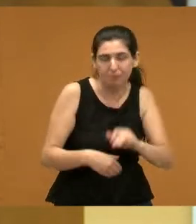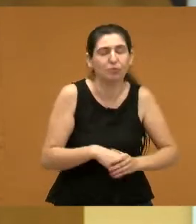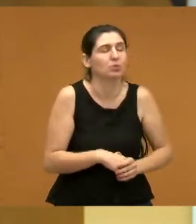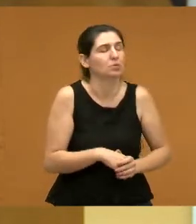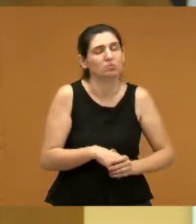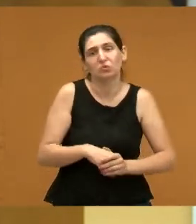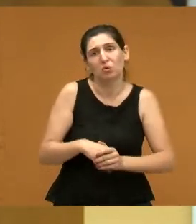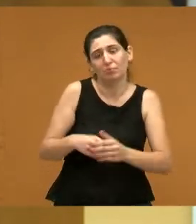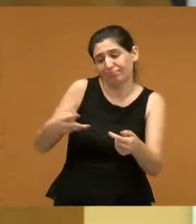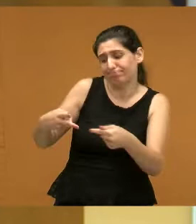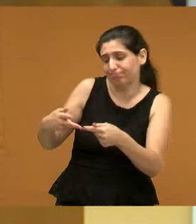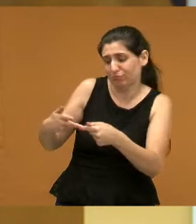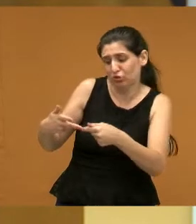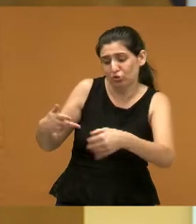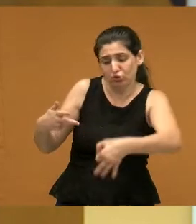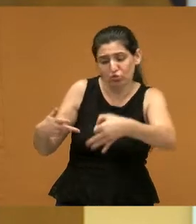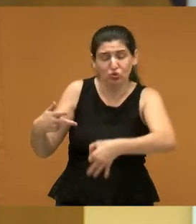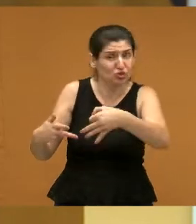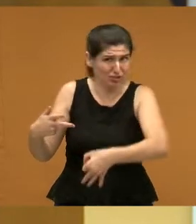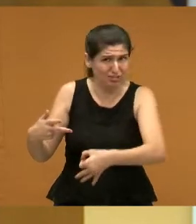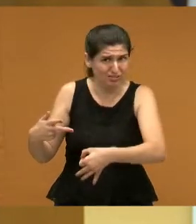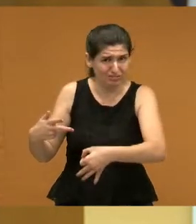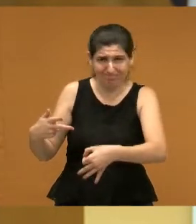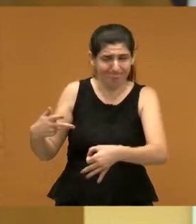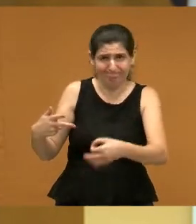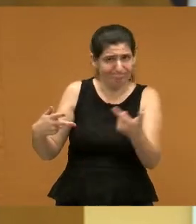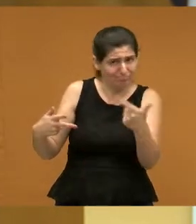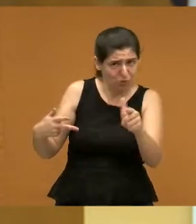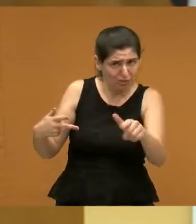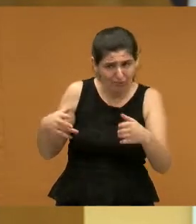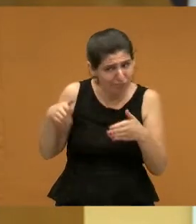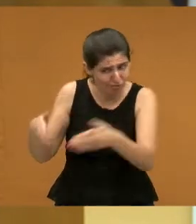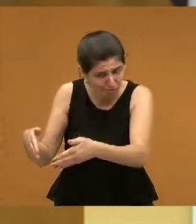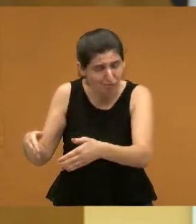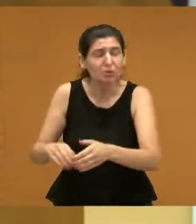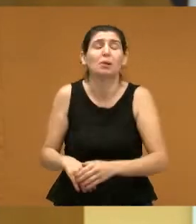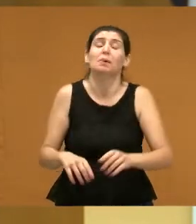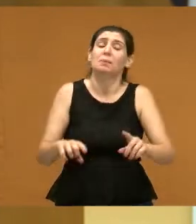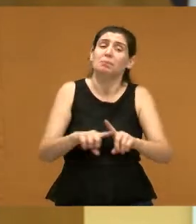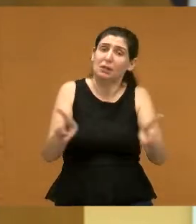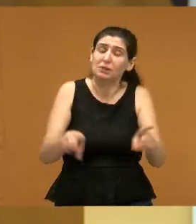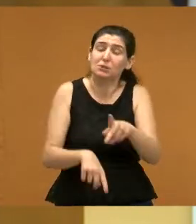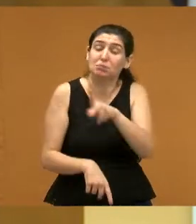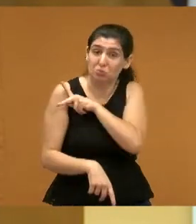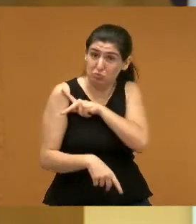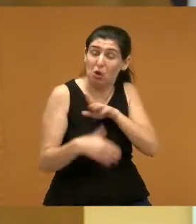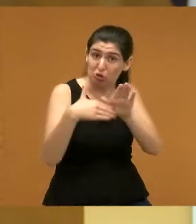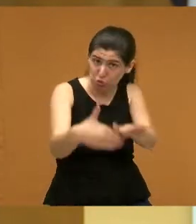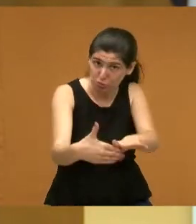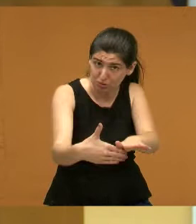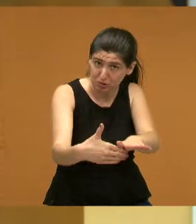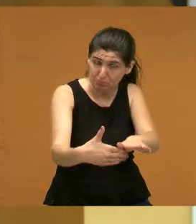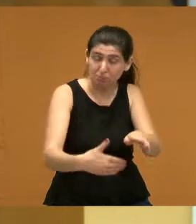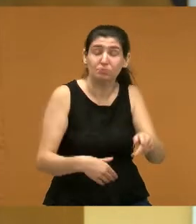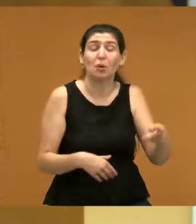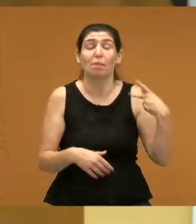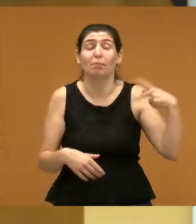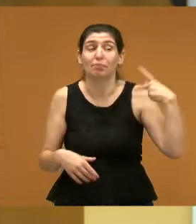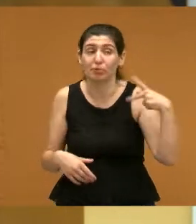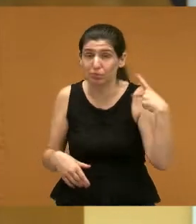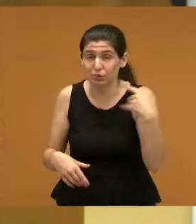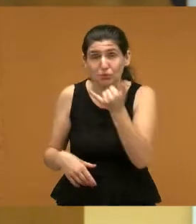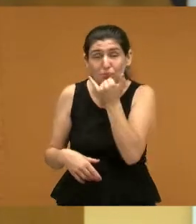e atender a sua demanda de forma exclusiva. A Procuradoria visa ainda realizar atividade típica de